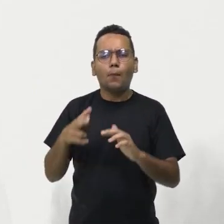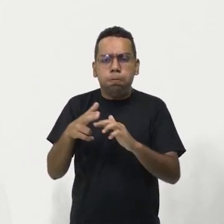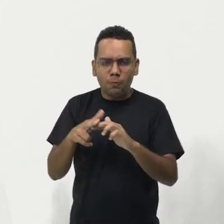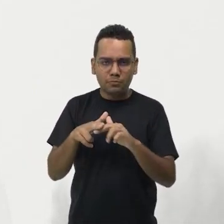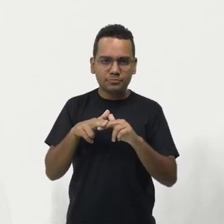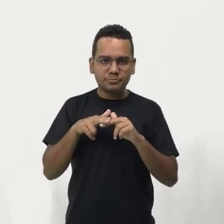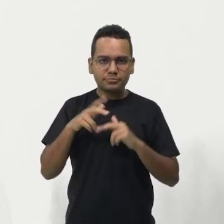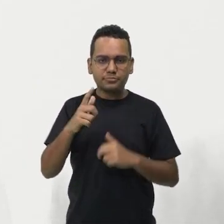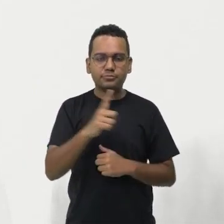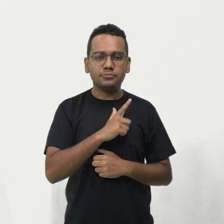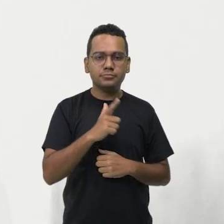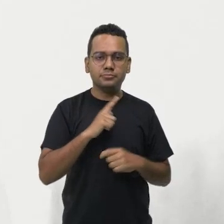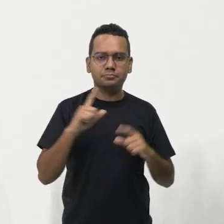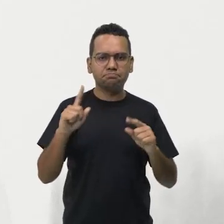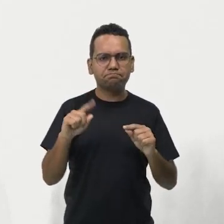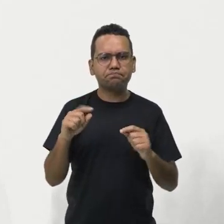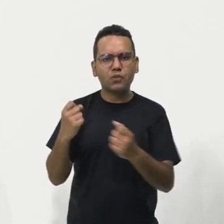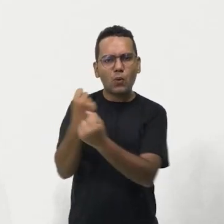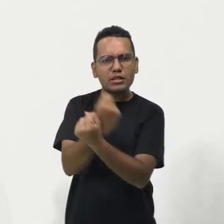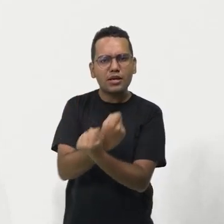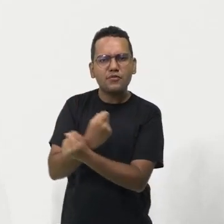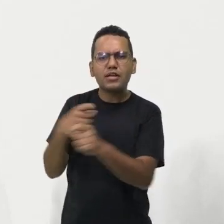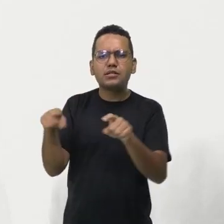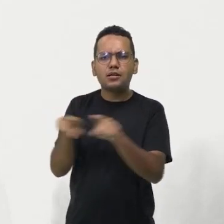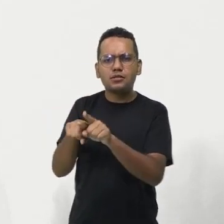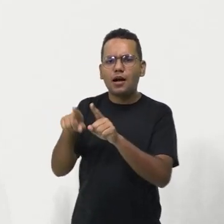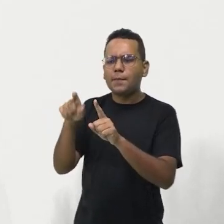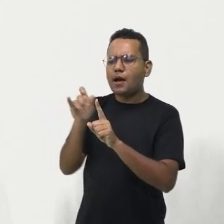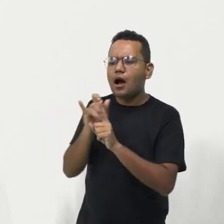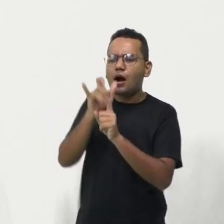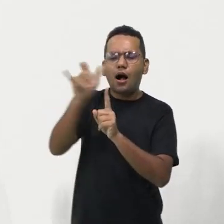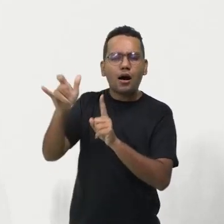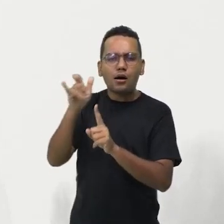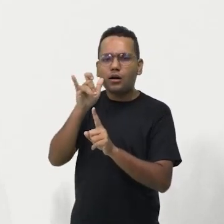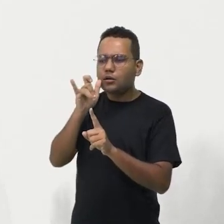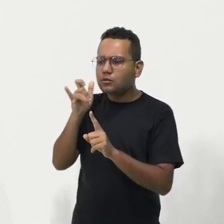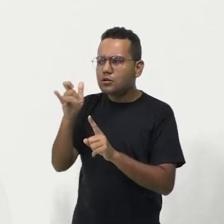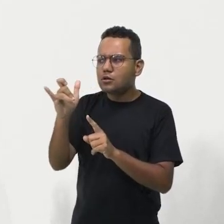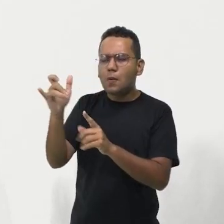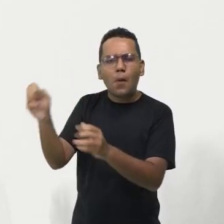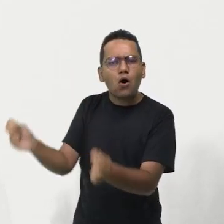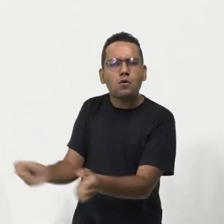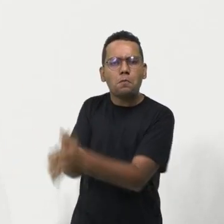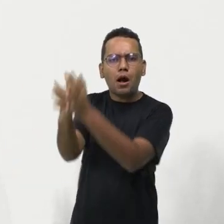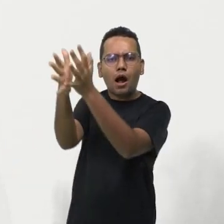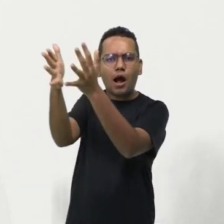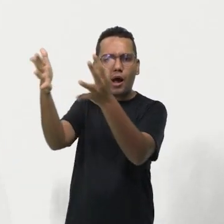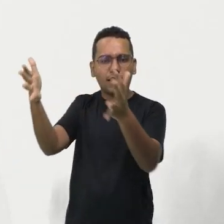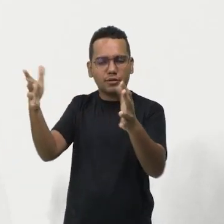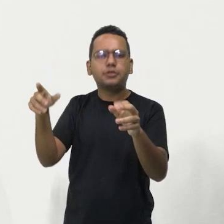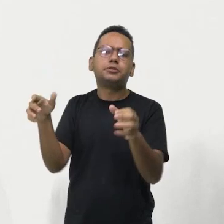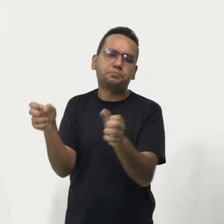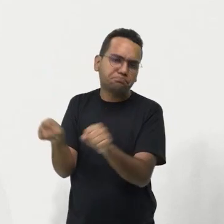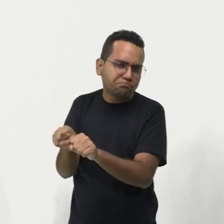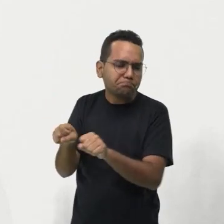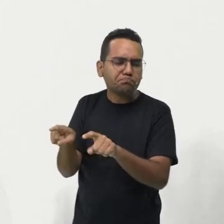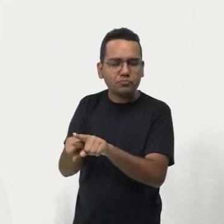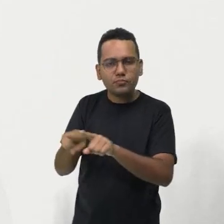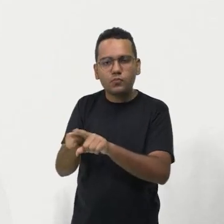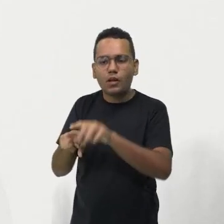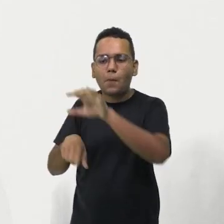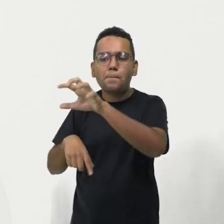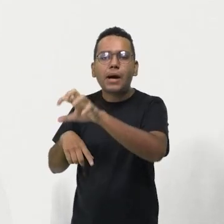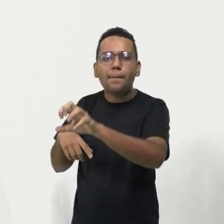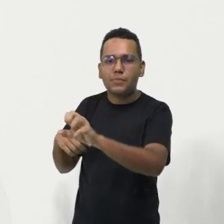pode até ser uma arma poderosa, certo? Uma poderosa arma para capturar presas e